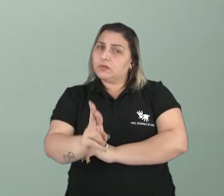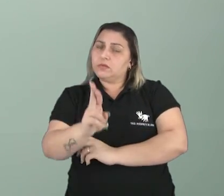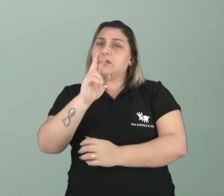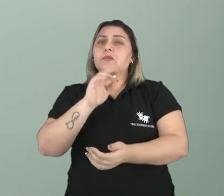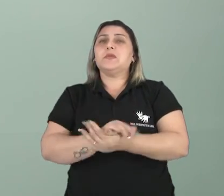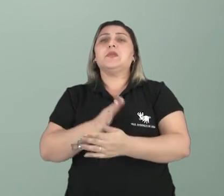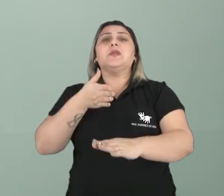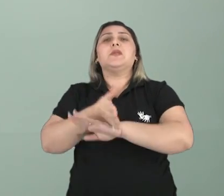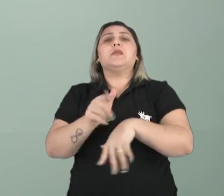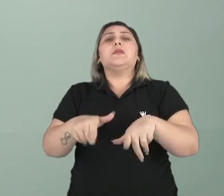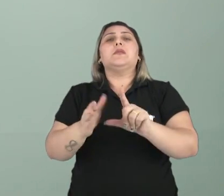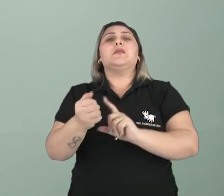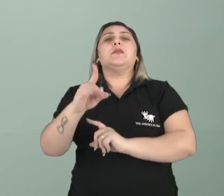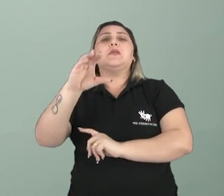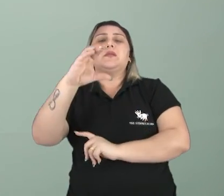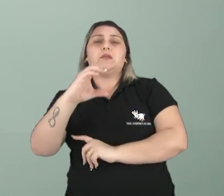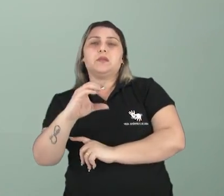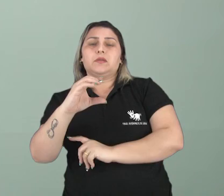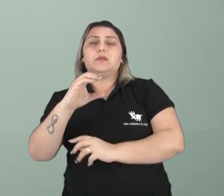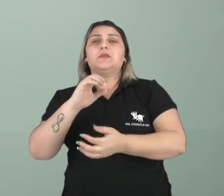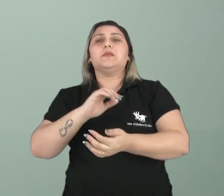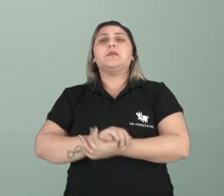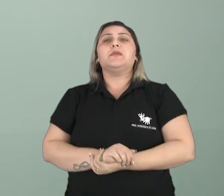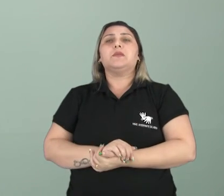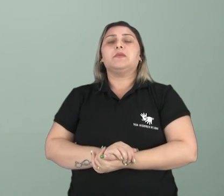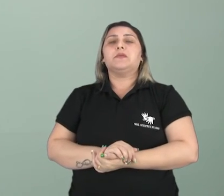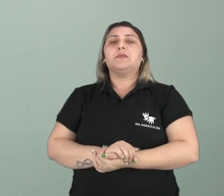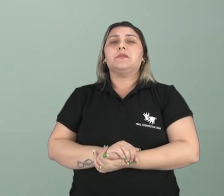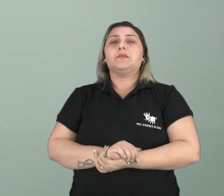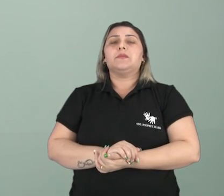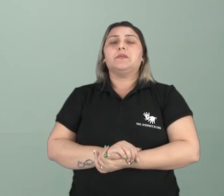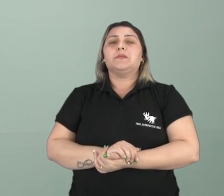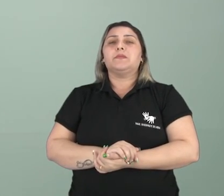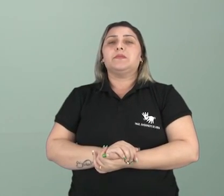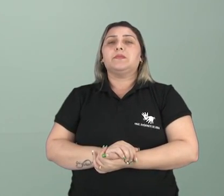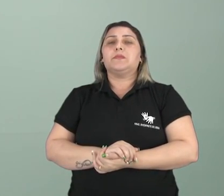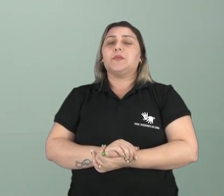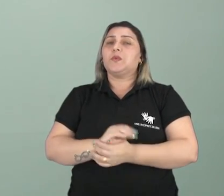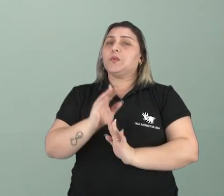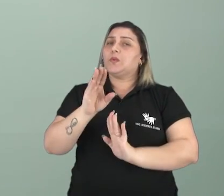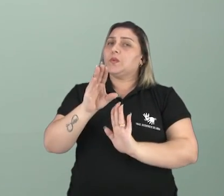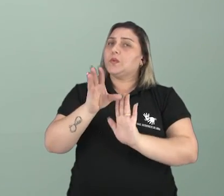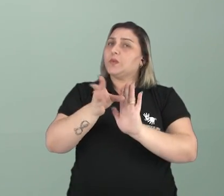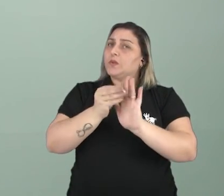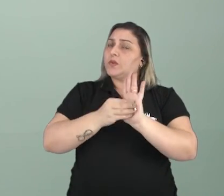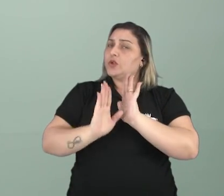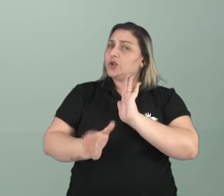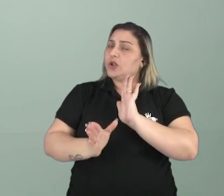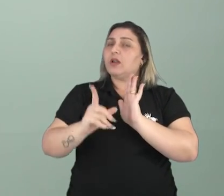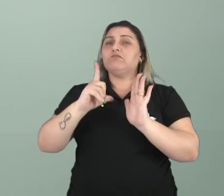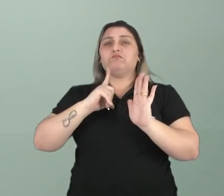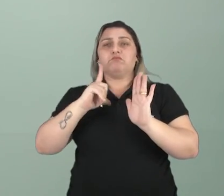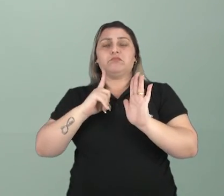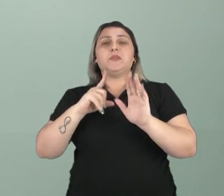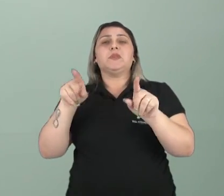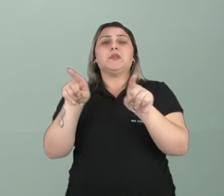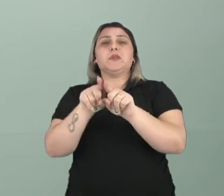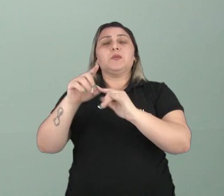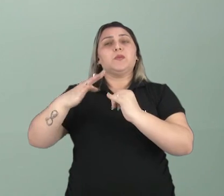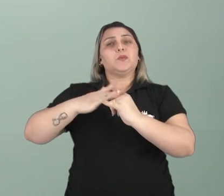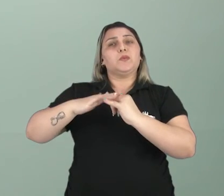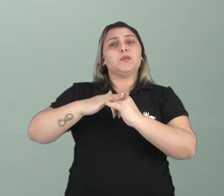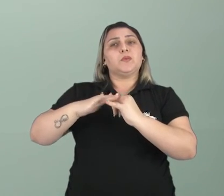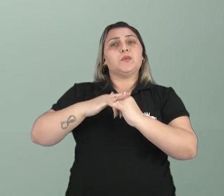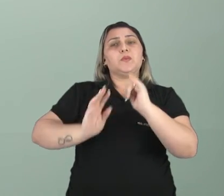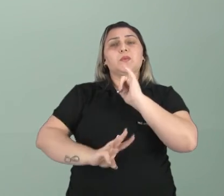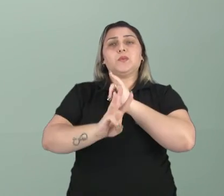respondendo, acesse lá na plataforma Eduque os conteúdos que já estão disponíveis e também lá no YouTube,